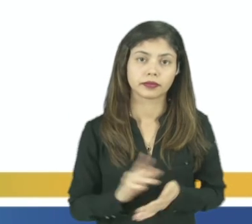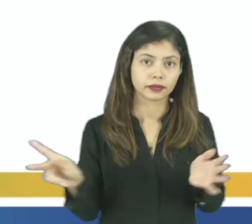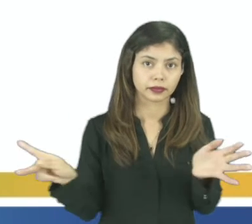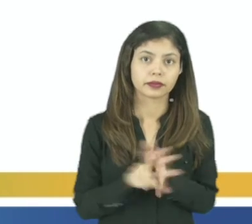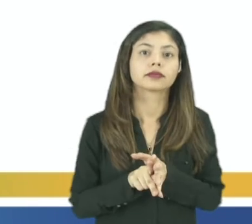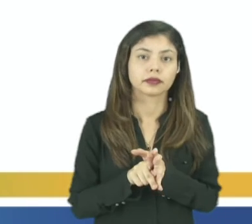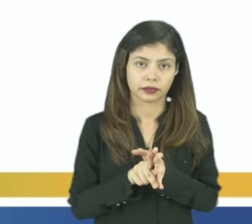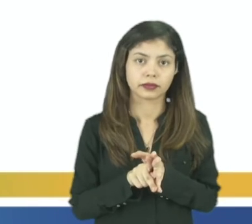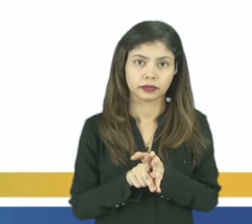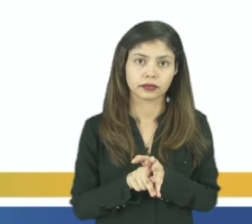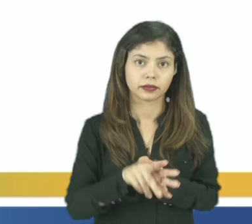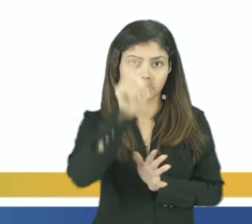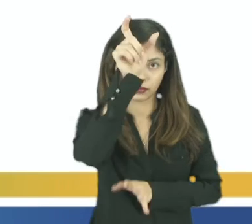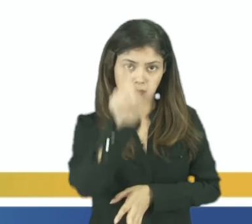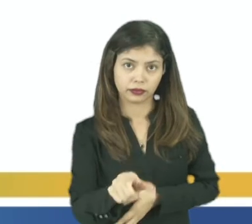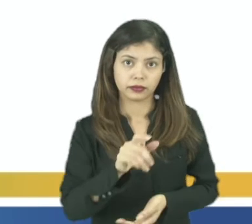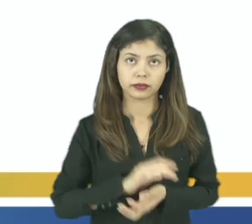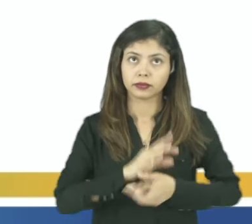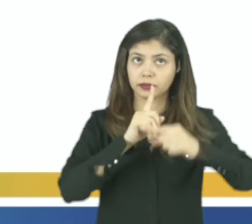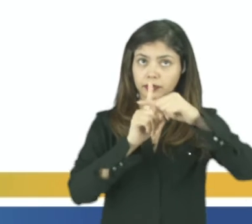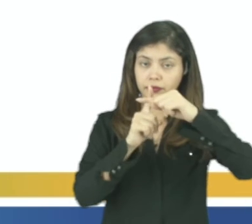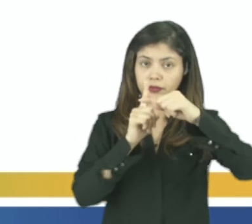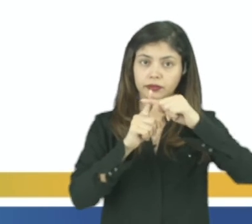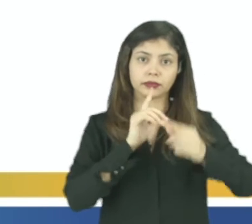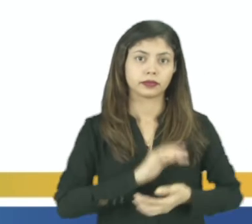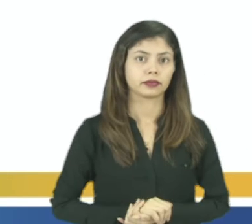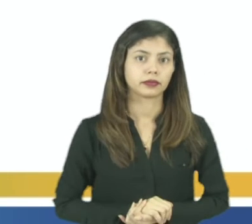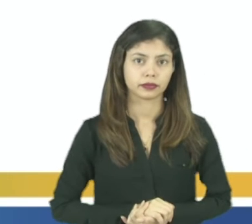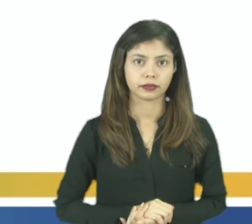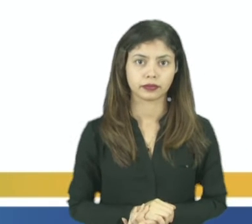próprio dessa coluna, mais